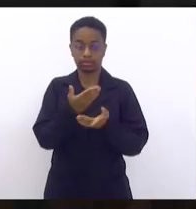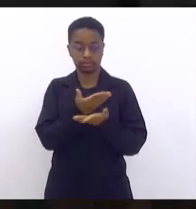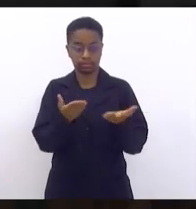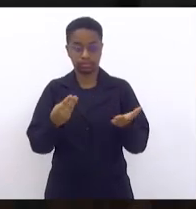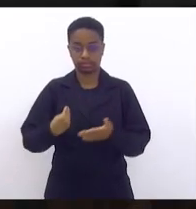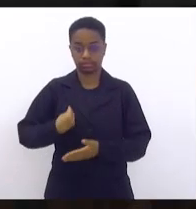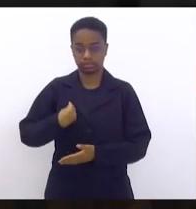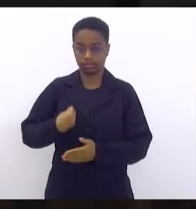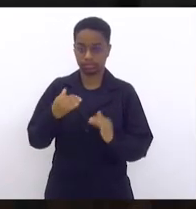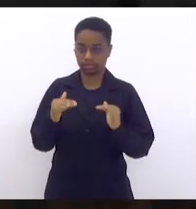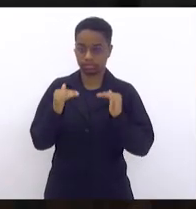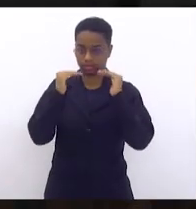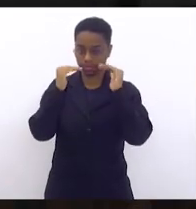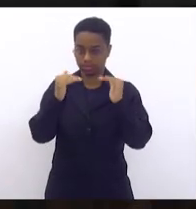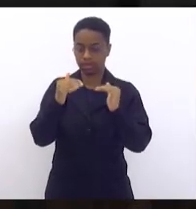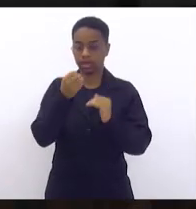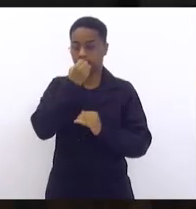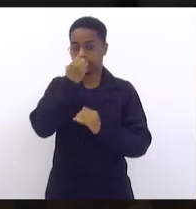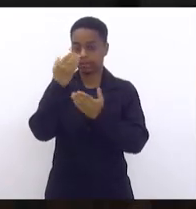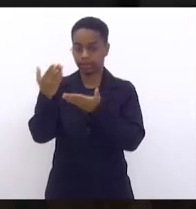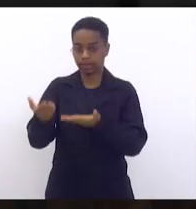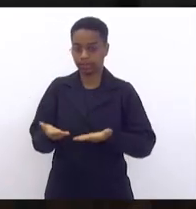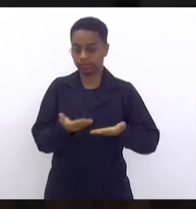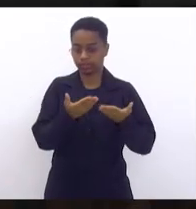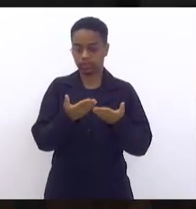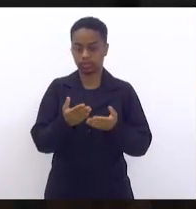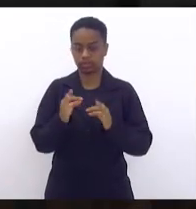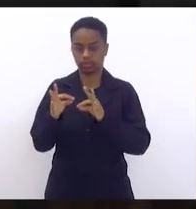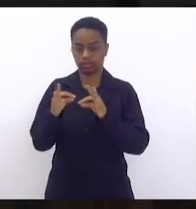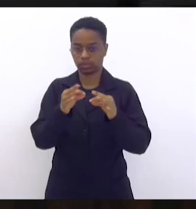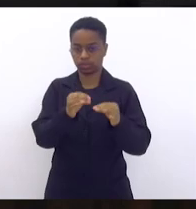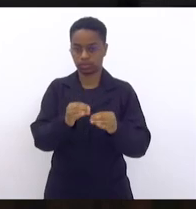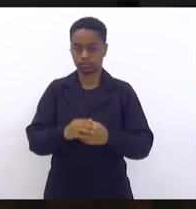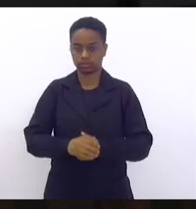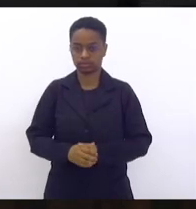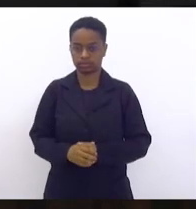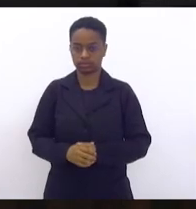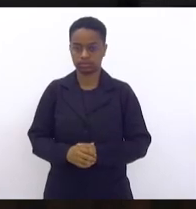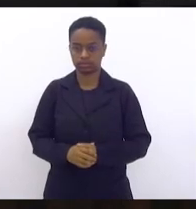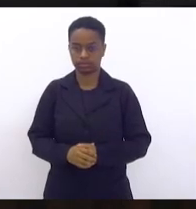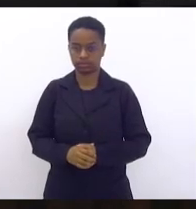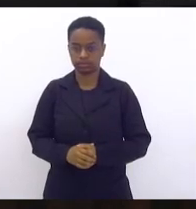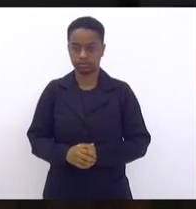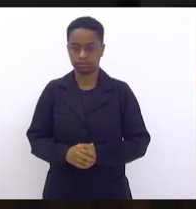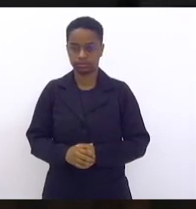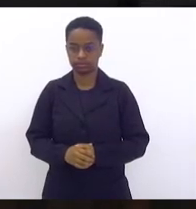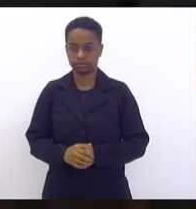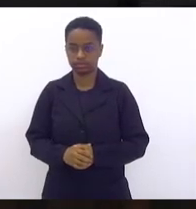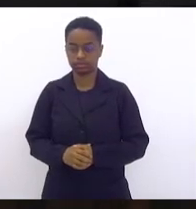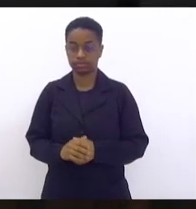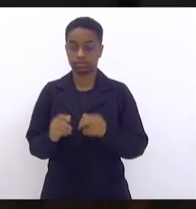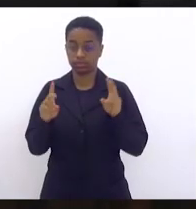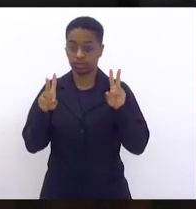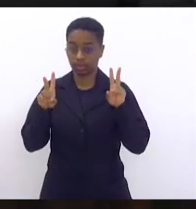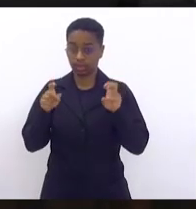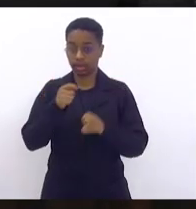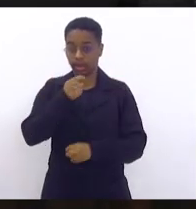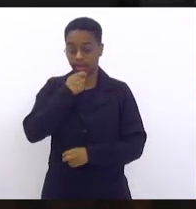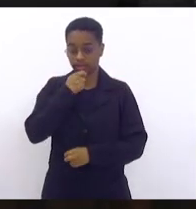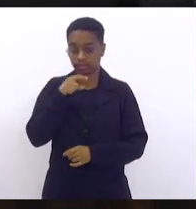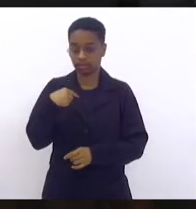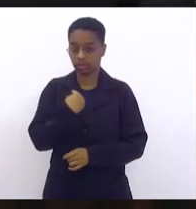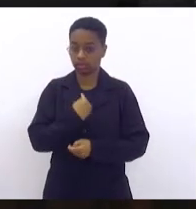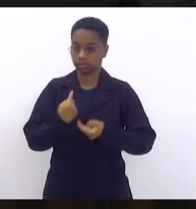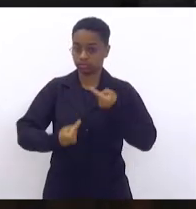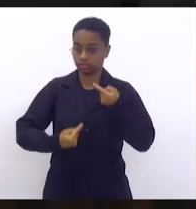presentes sejam todos muito bem-vindos ainda na esteira da temática que estamos abordando